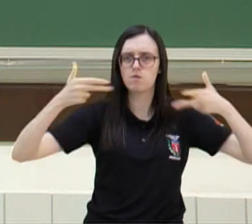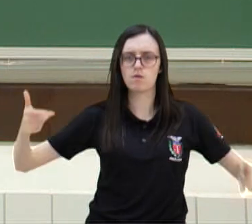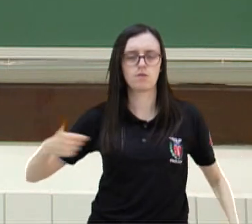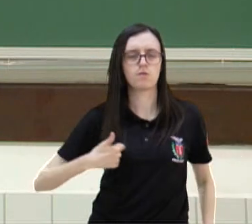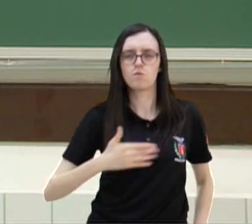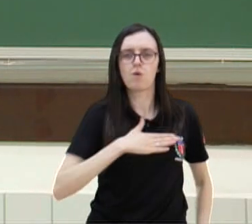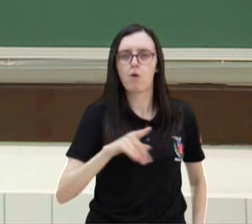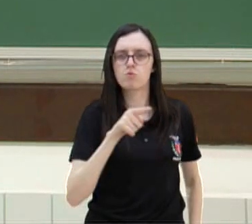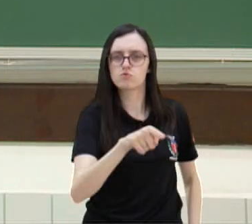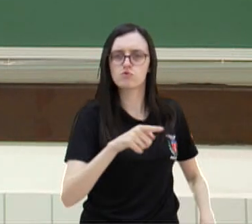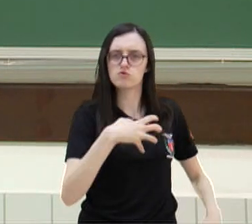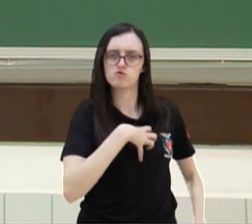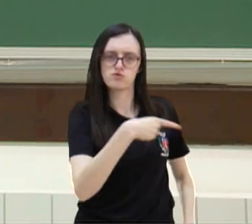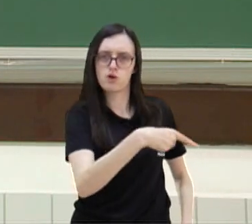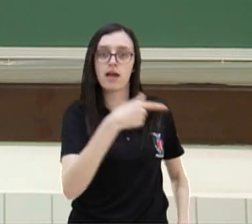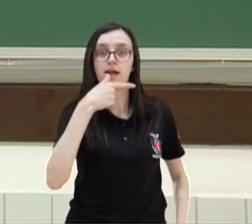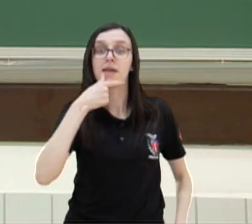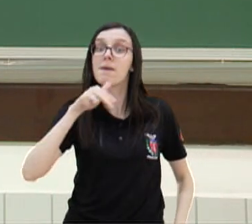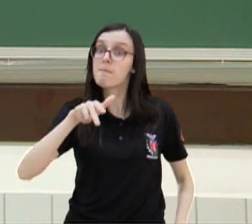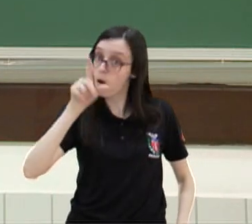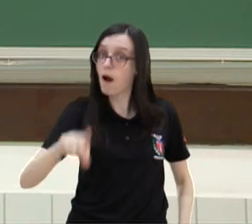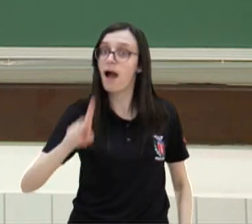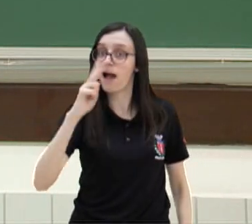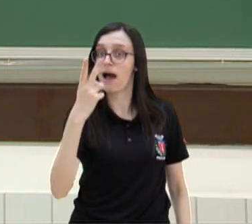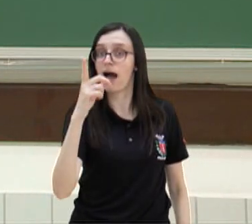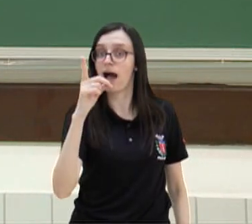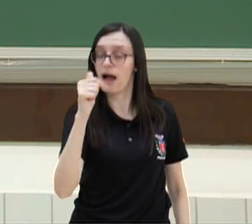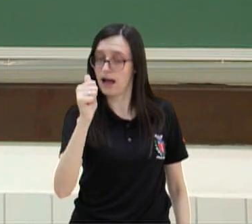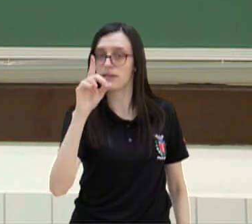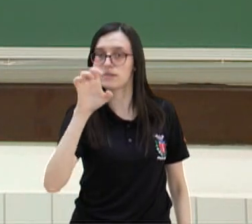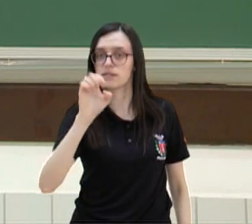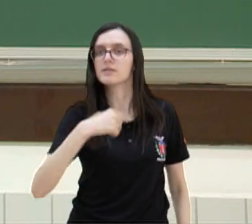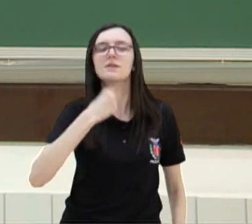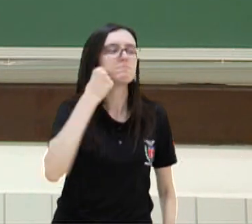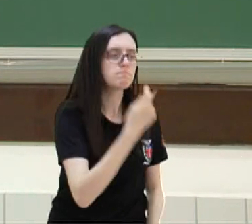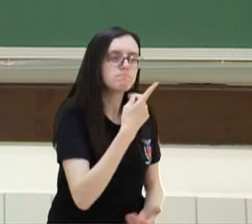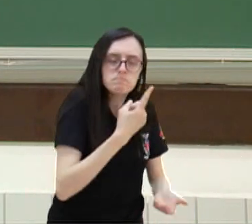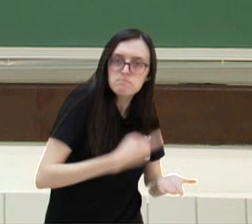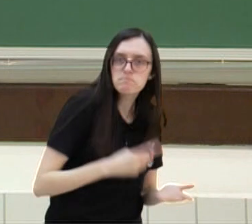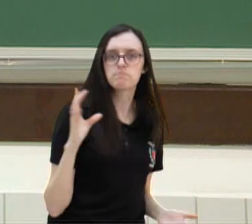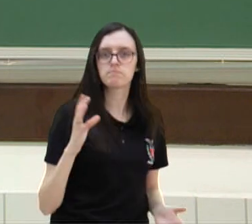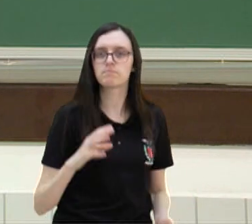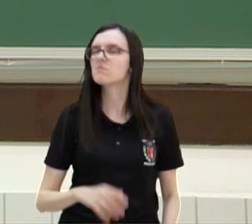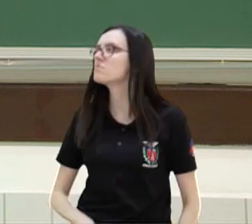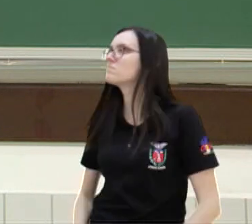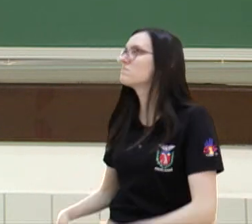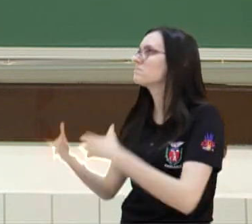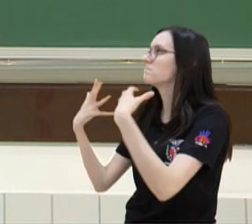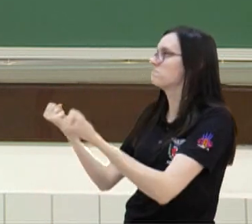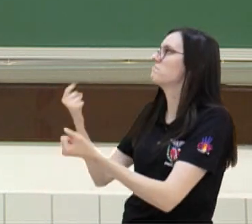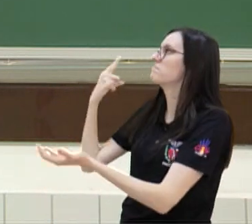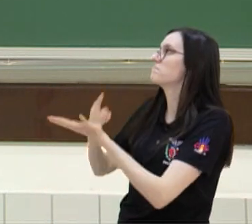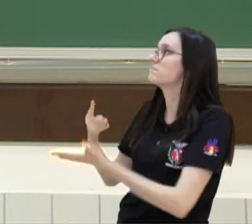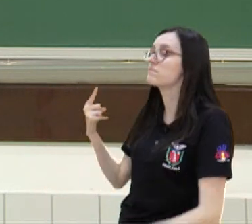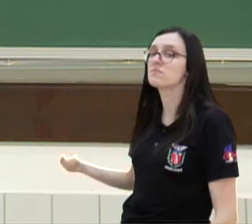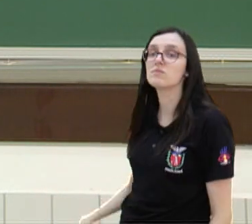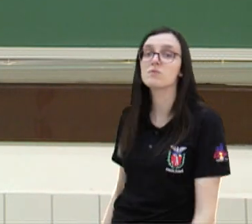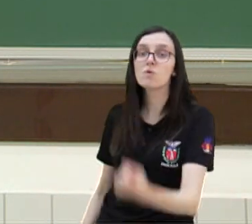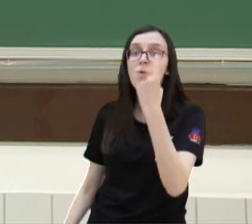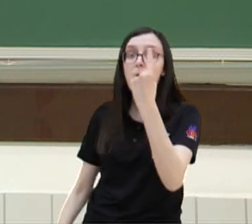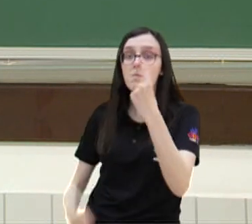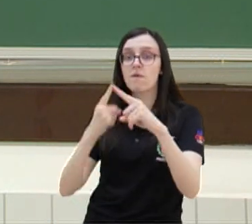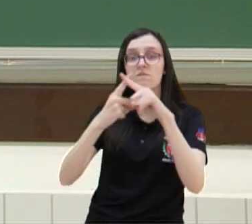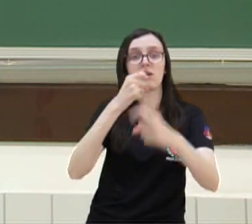ficou contente com a atitude do seu irmão Hades e tentou entrar em um acordo com ele. E o Hades topou que uma vez